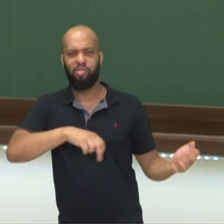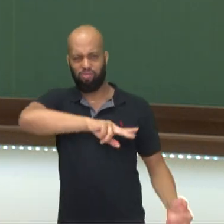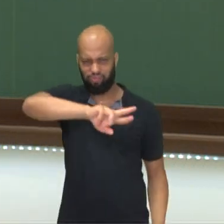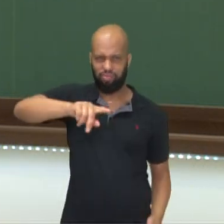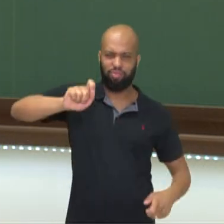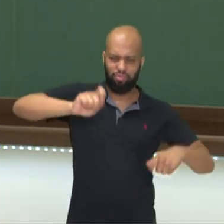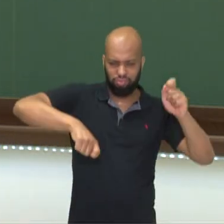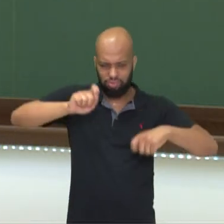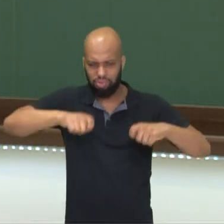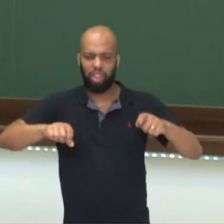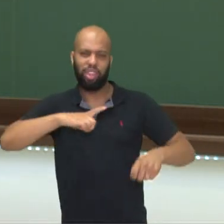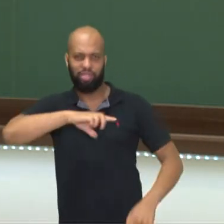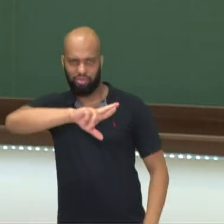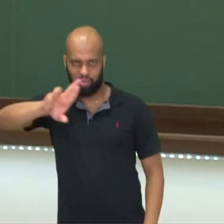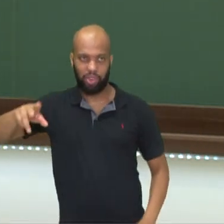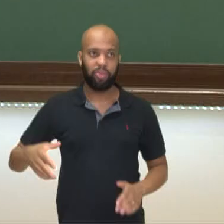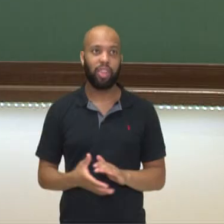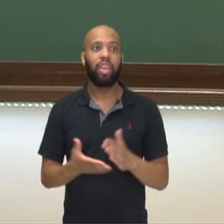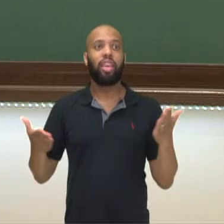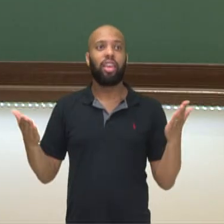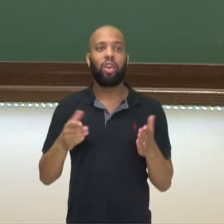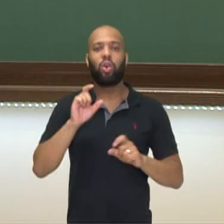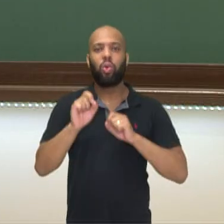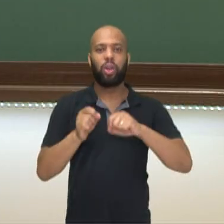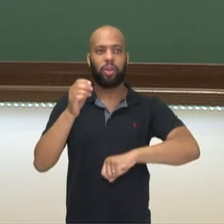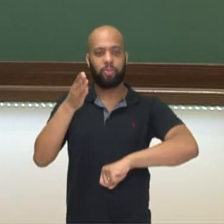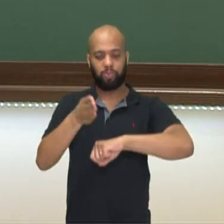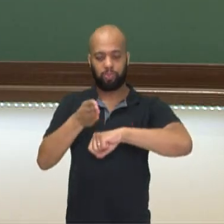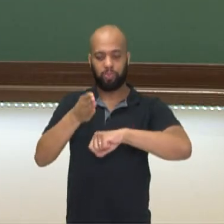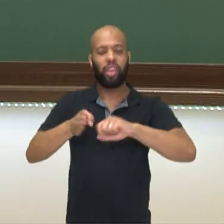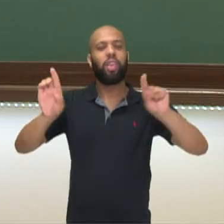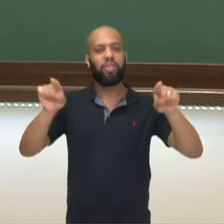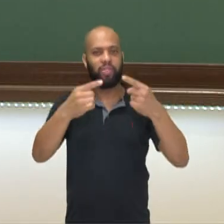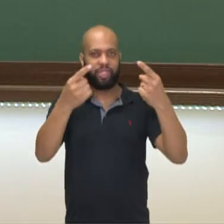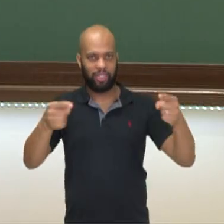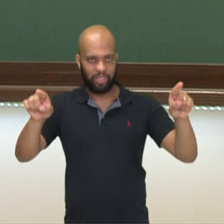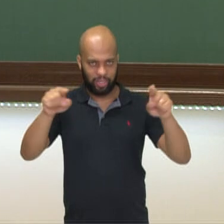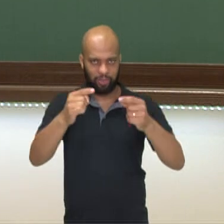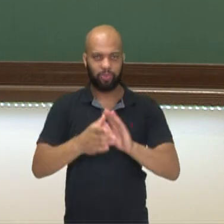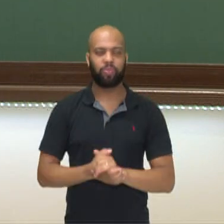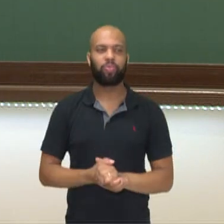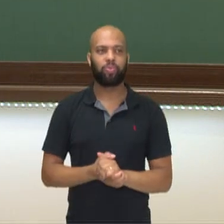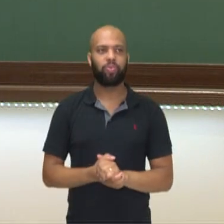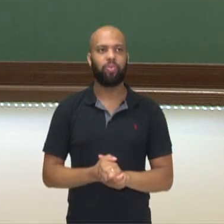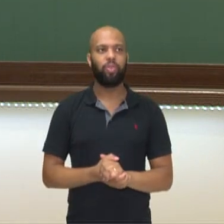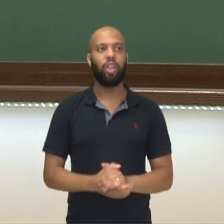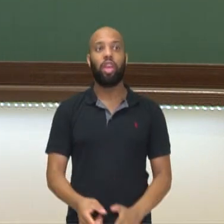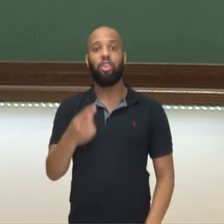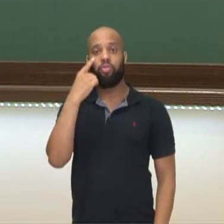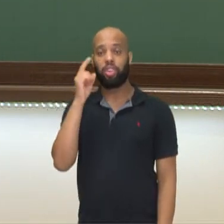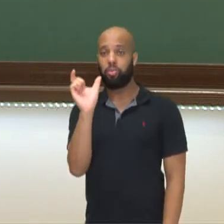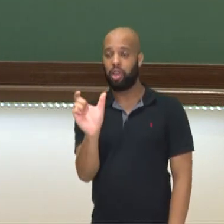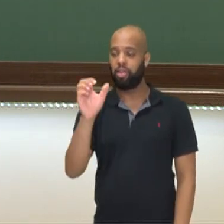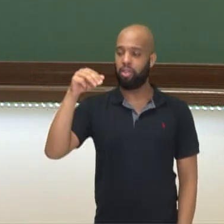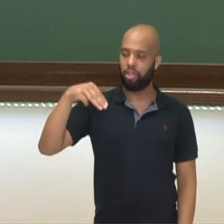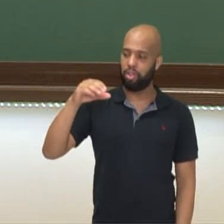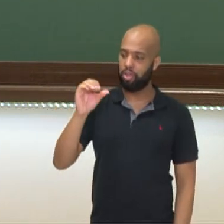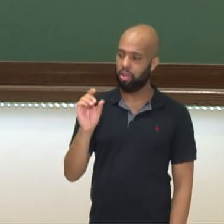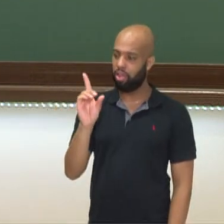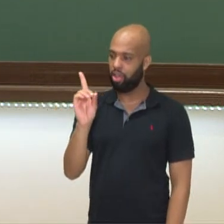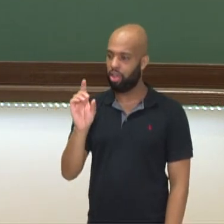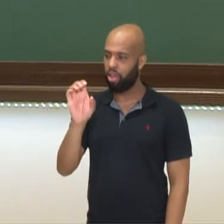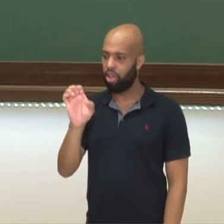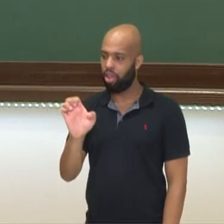vai evoluindo. Agora a gente vai para a parte da música moderna, tá? Quando a gente diz moderno,